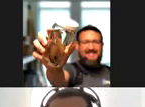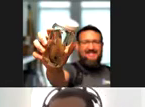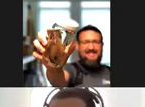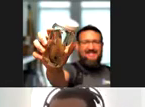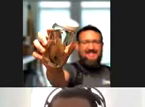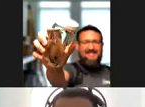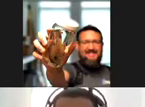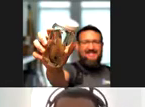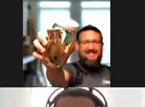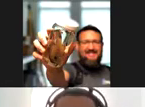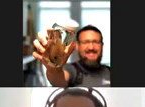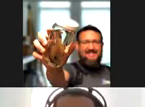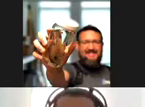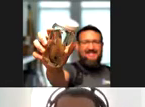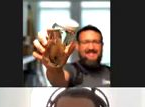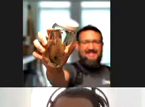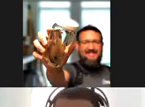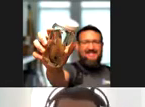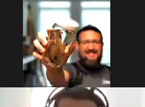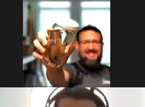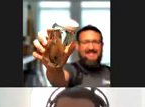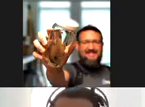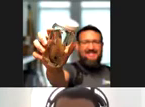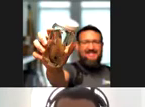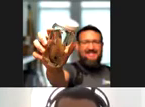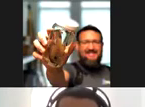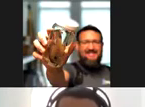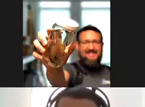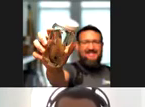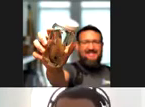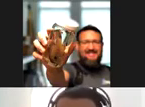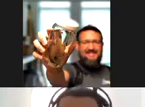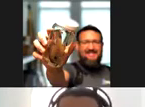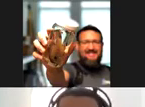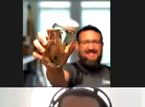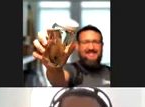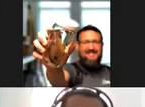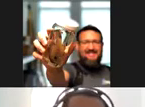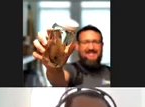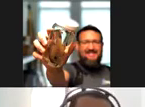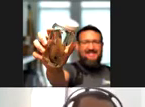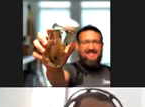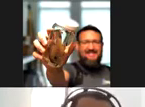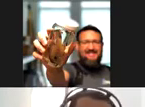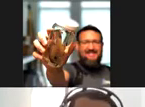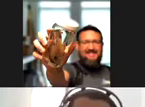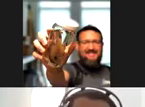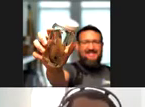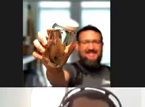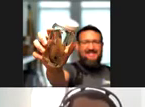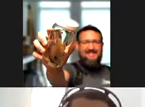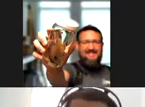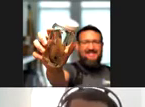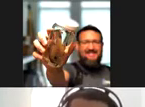né? Teoria da evolução, teoria neutra, que tentam explicar como o mundo funciona. Isso é um modelo. Então, o próprio